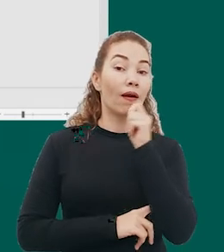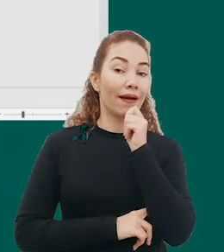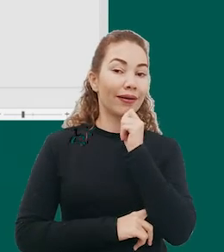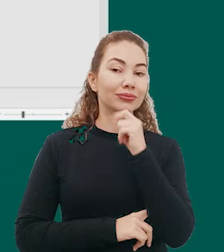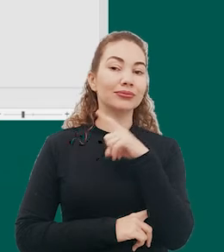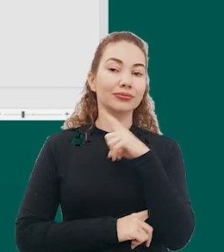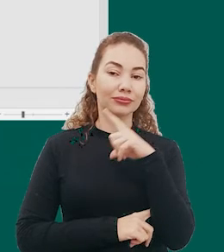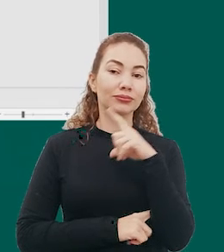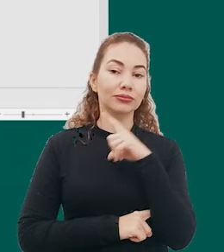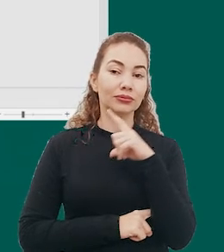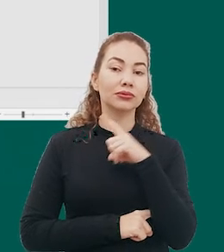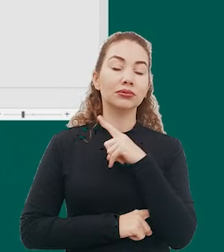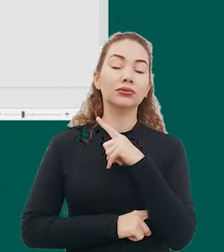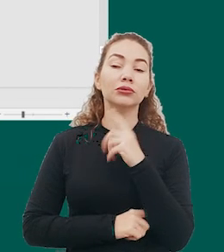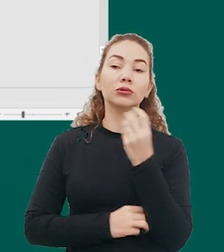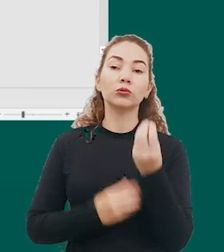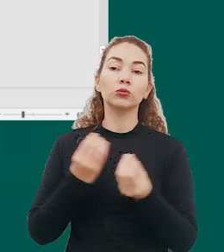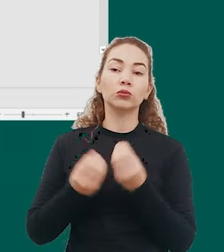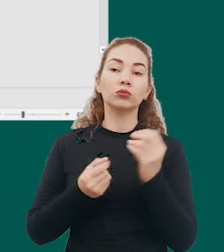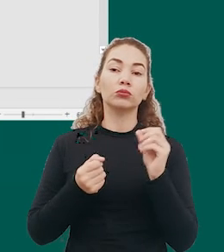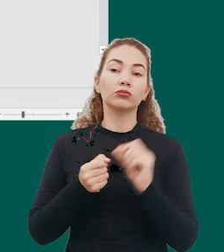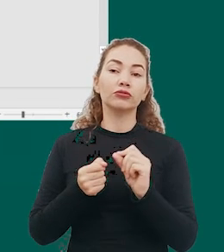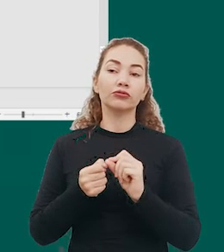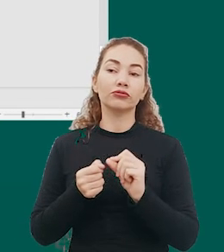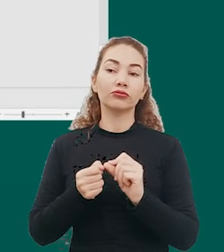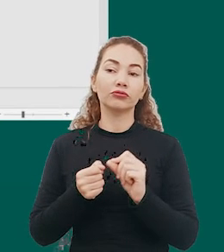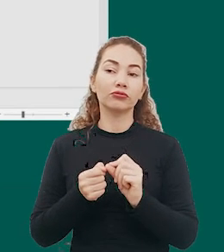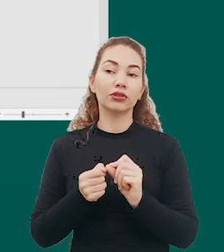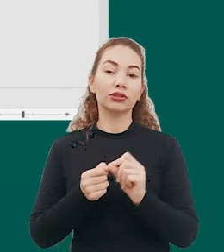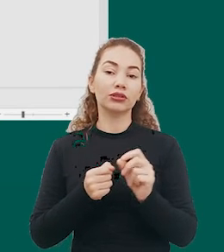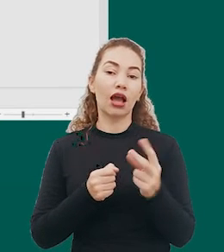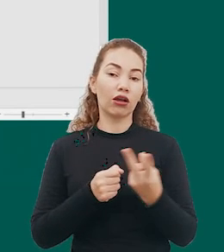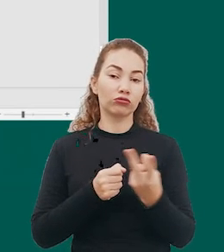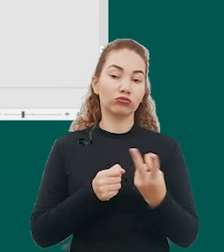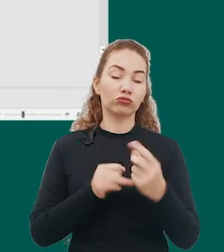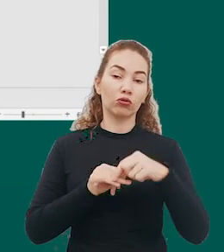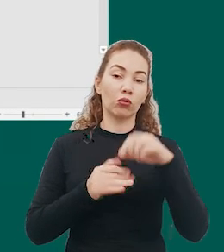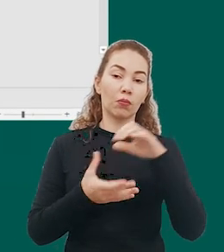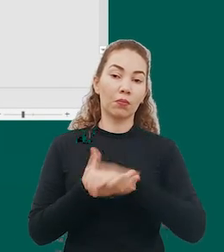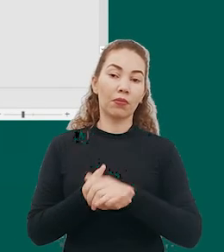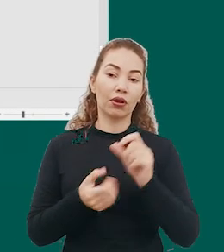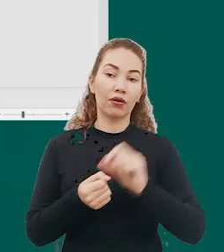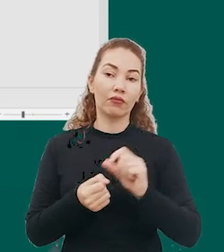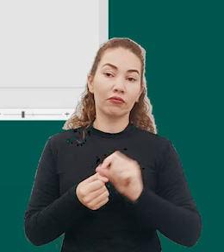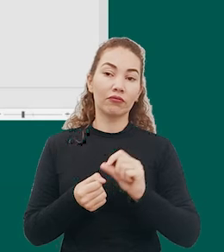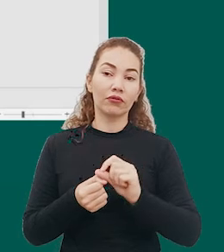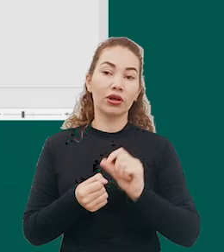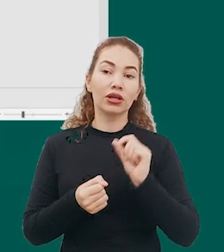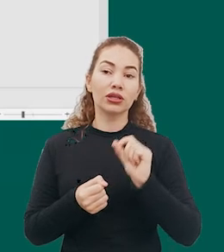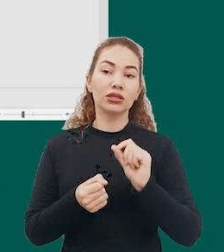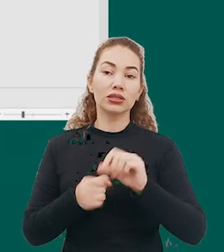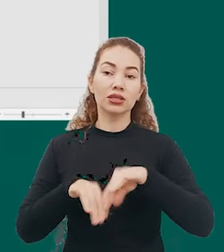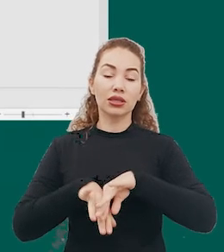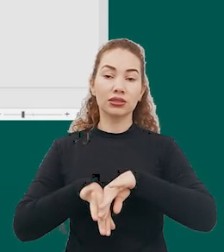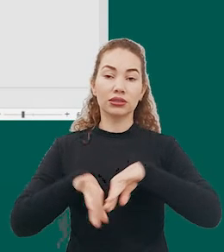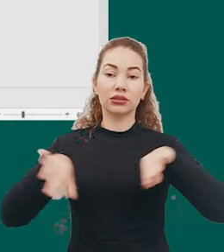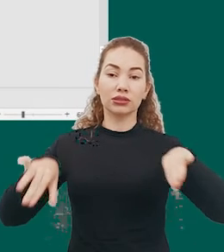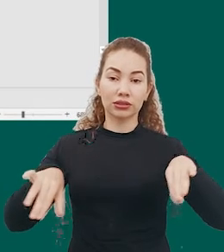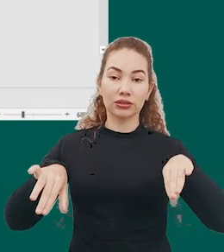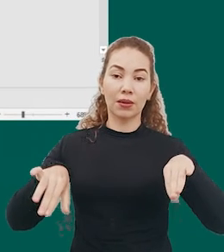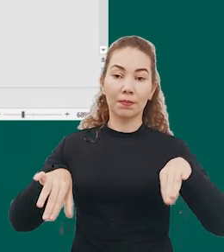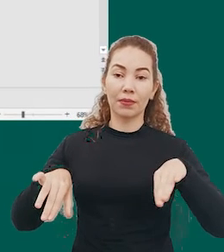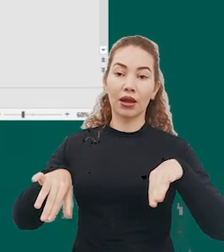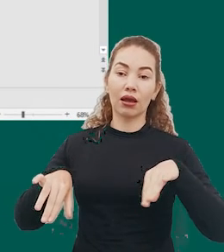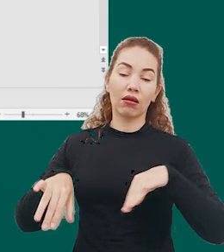nós temos a possibilidade desse casal fazer uma declaração em separado. Cada um trata os